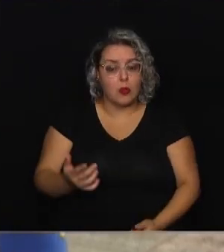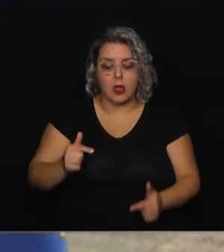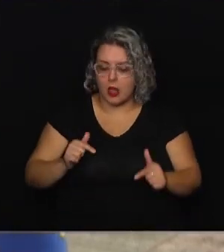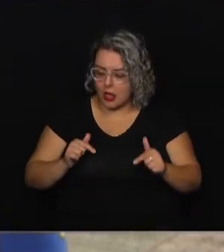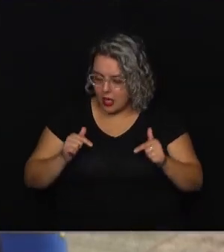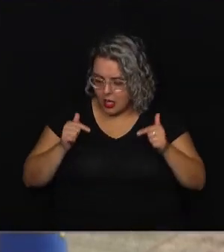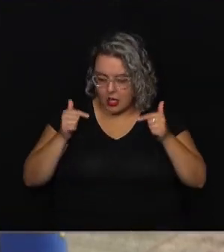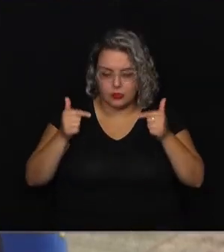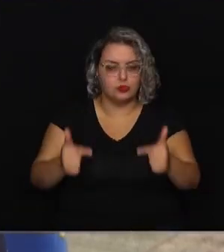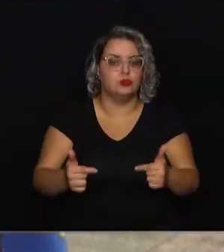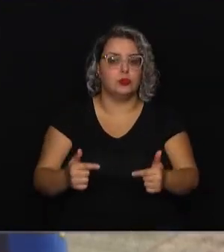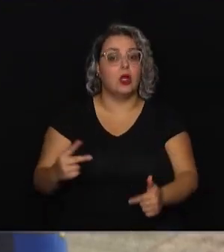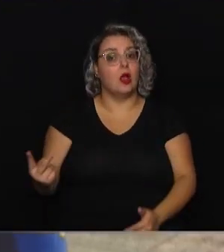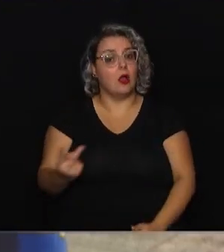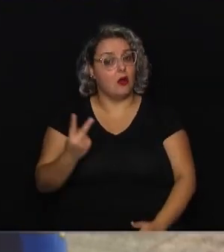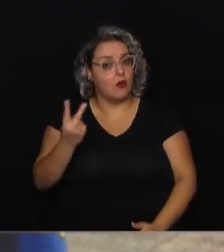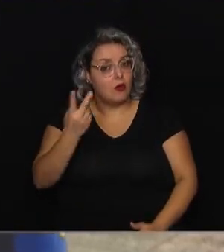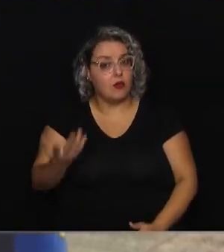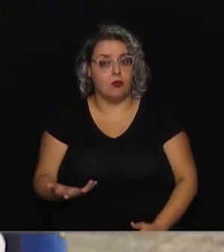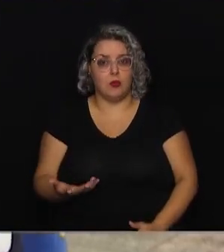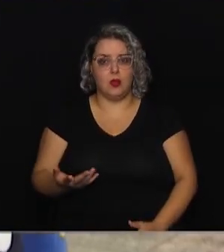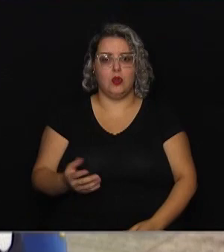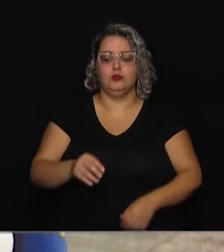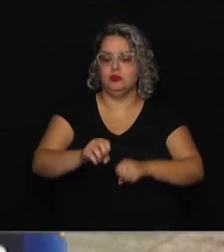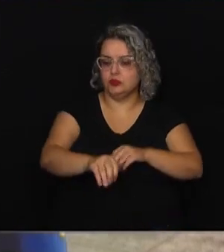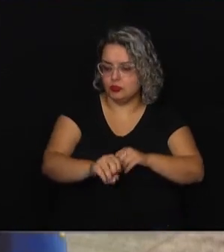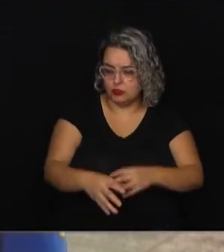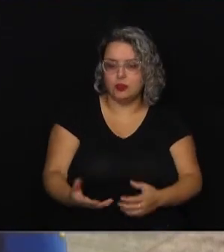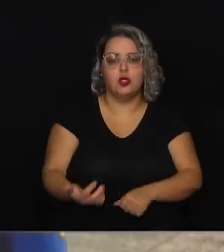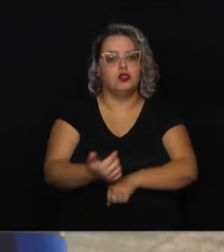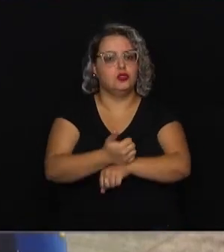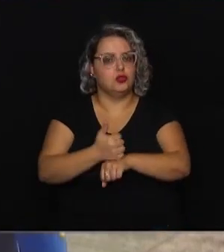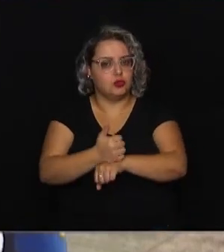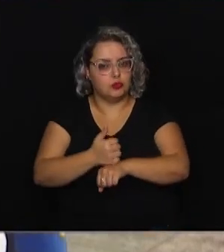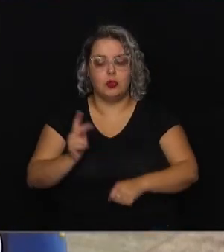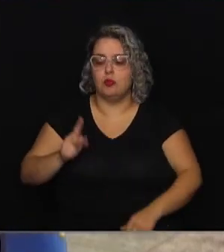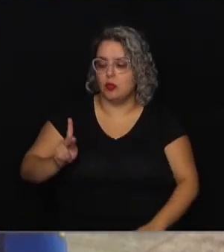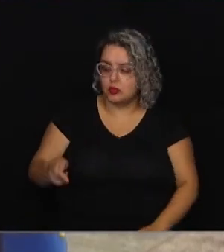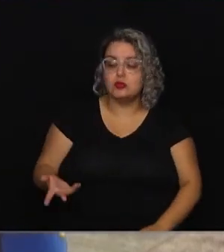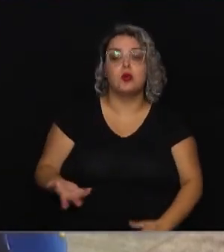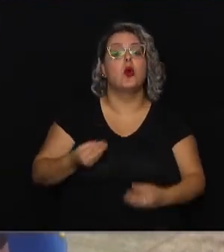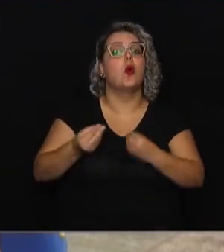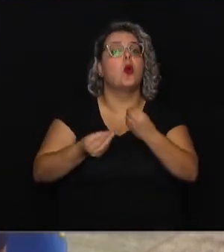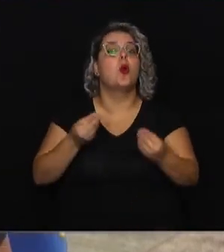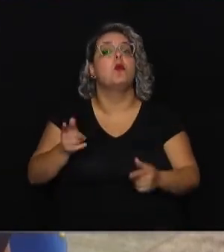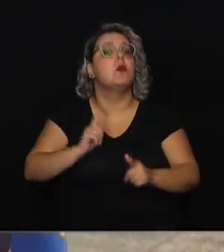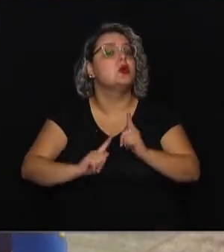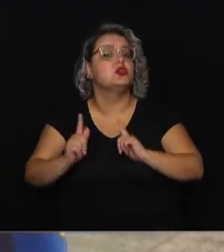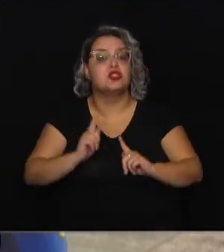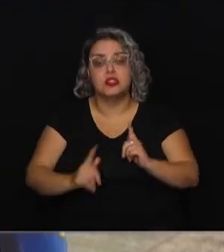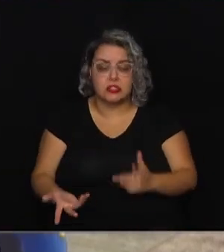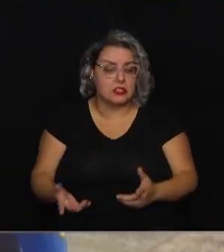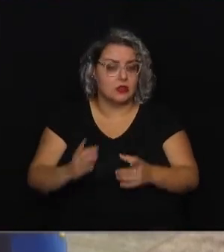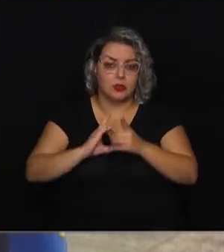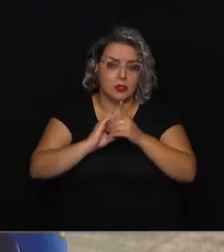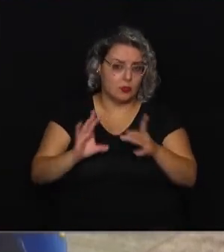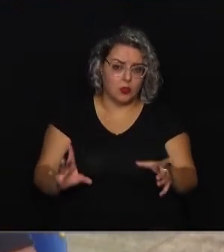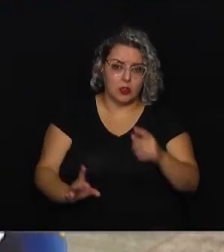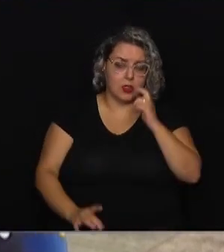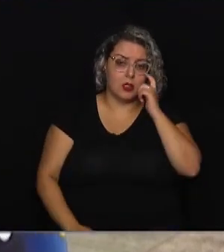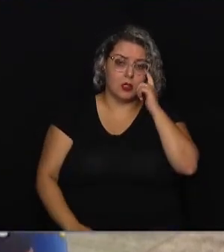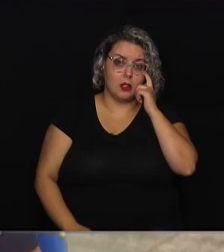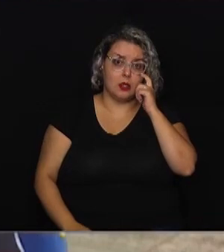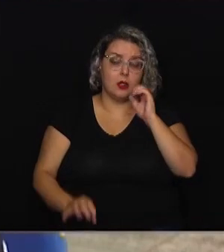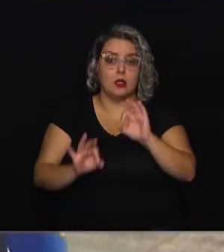luta, a valorização dos educadores, dos professores, como garantir uma gestão democrática, que as famílias possam,